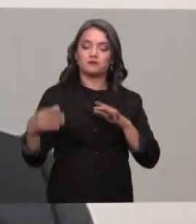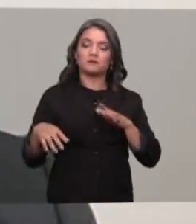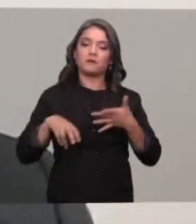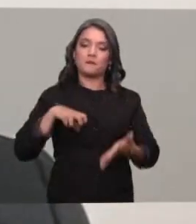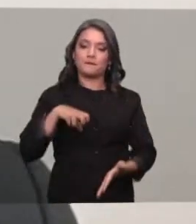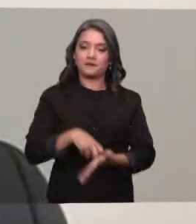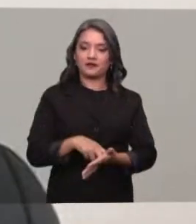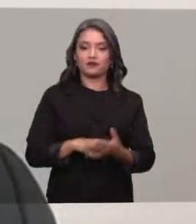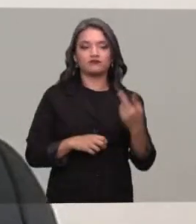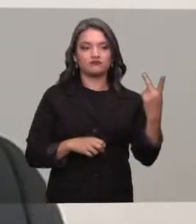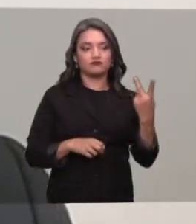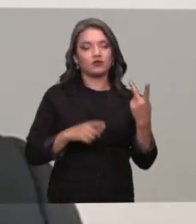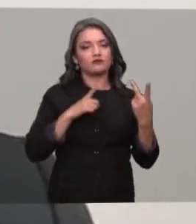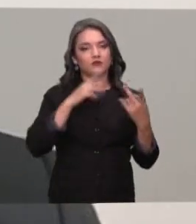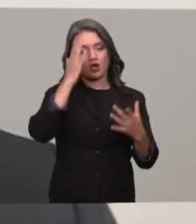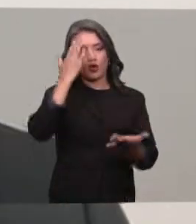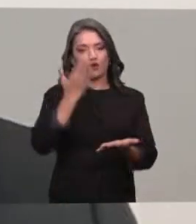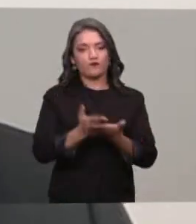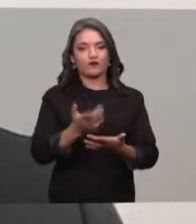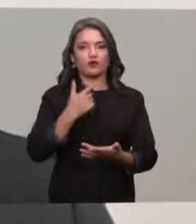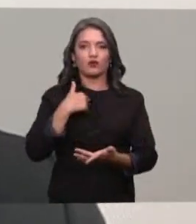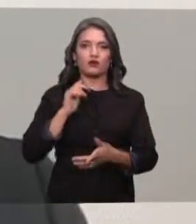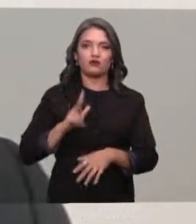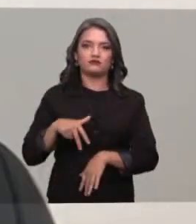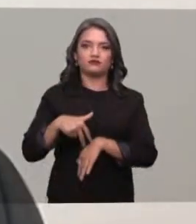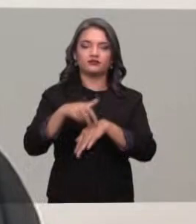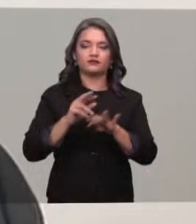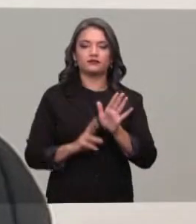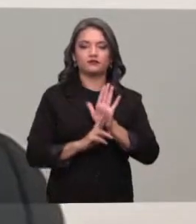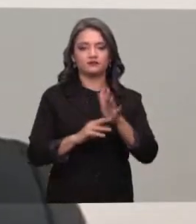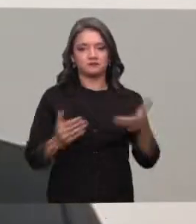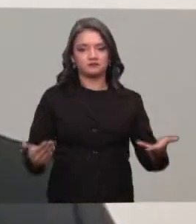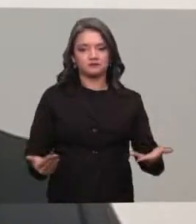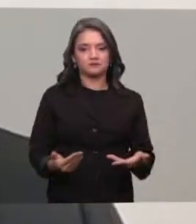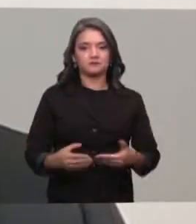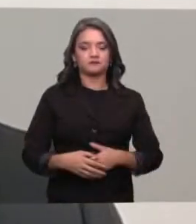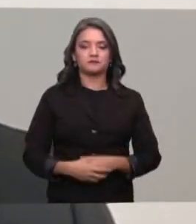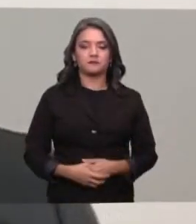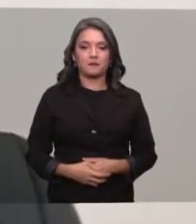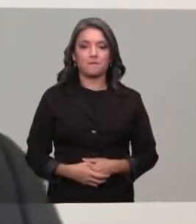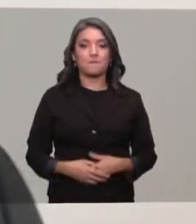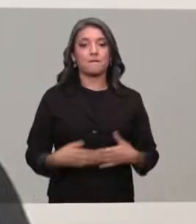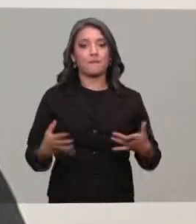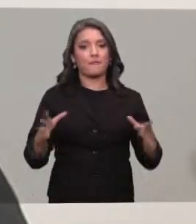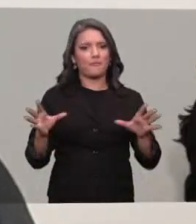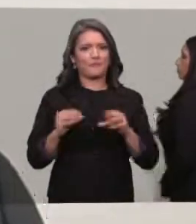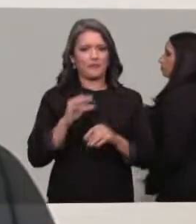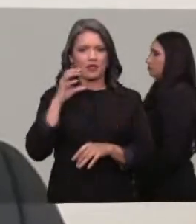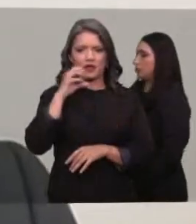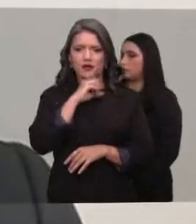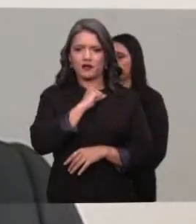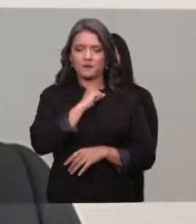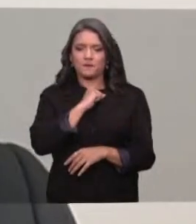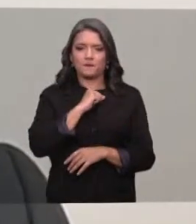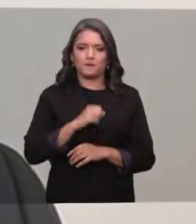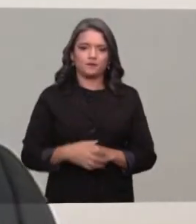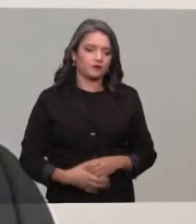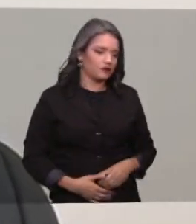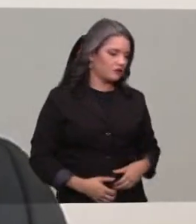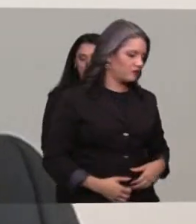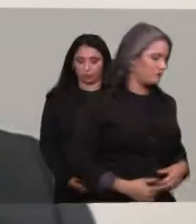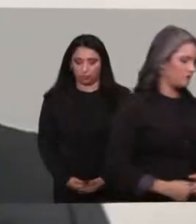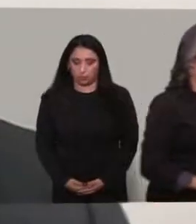instituições que me confiaram a representação nesta oportunidade. E em nome da objetividade, eminente Presidente,